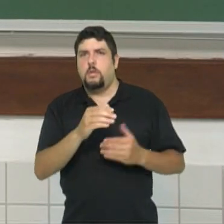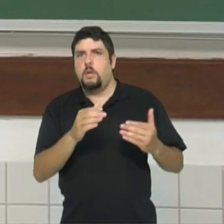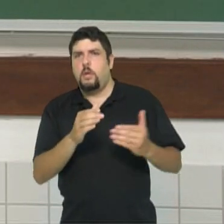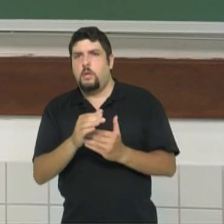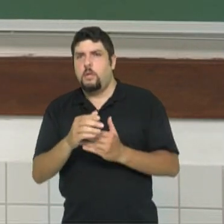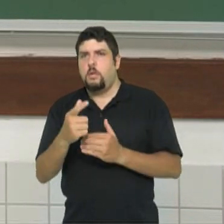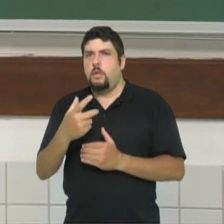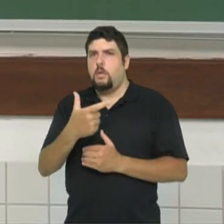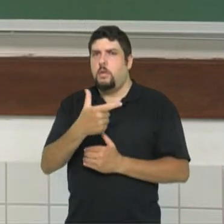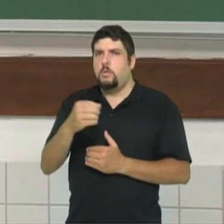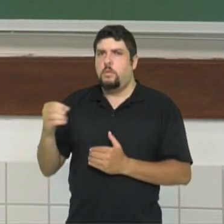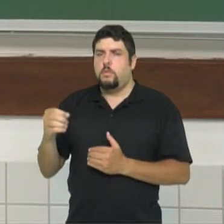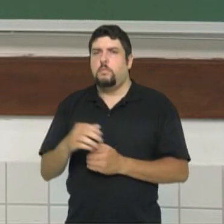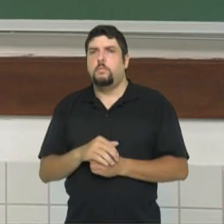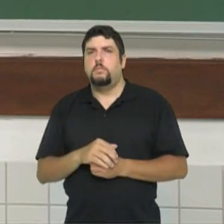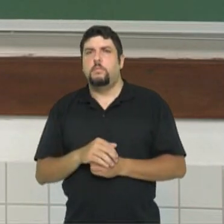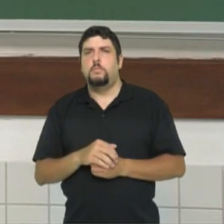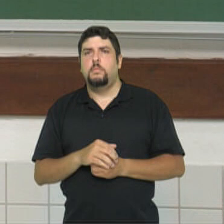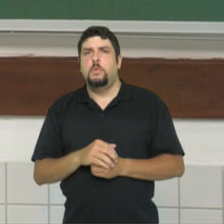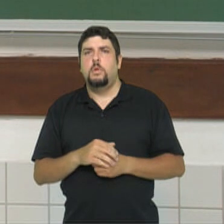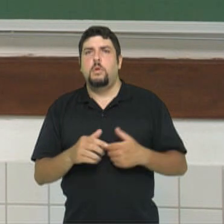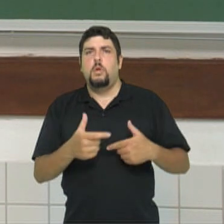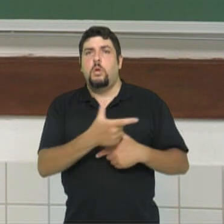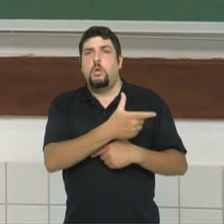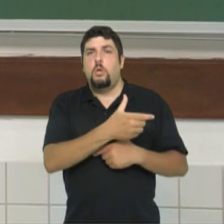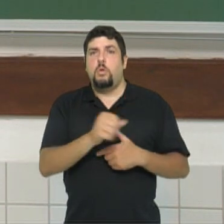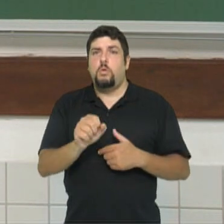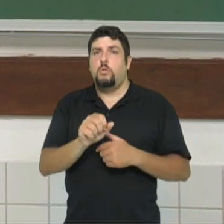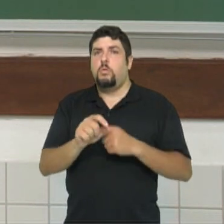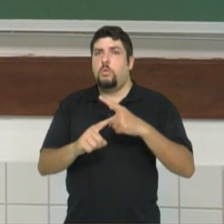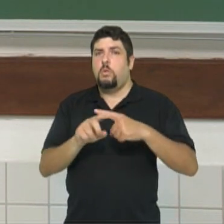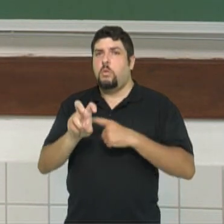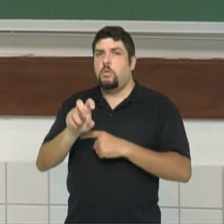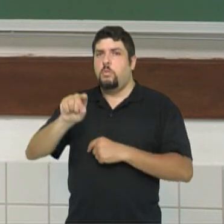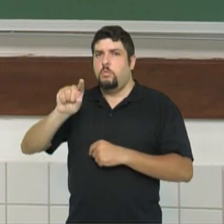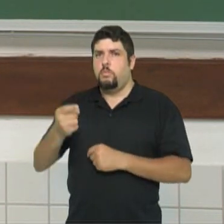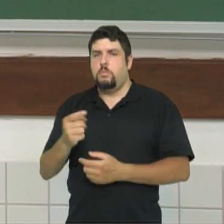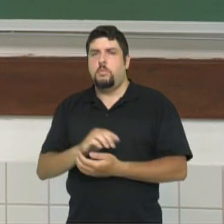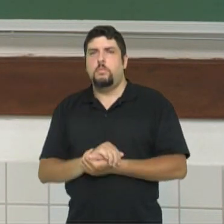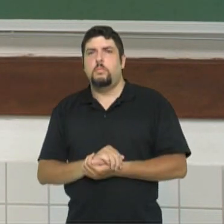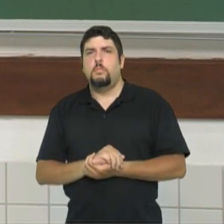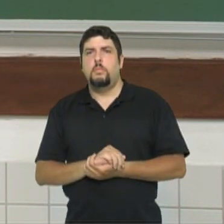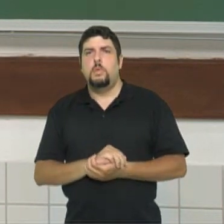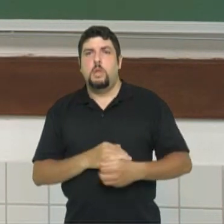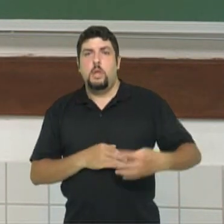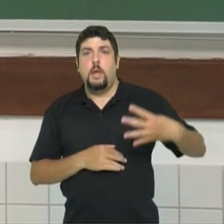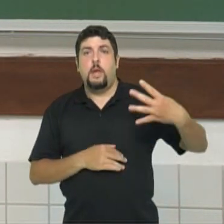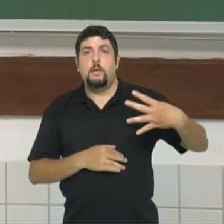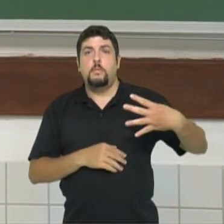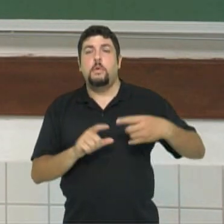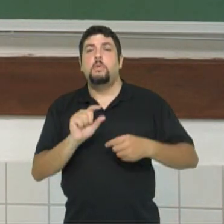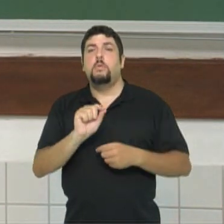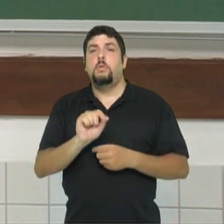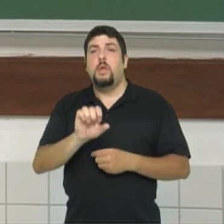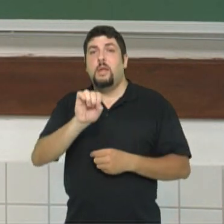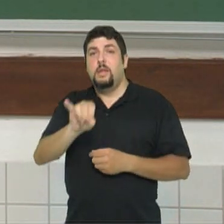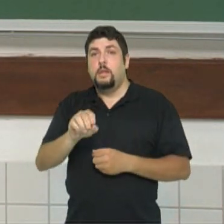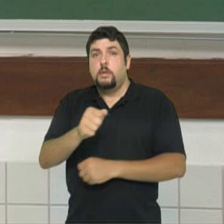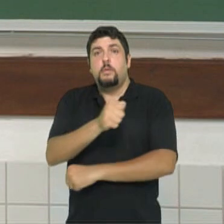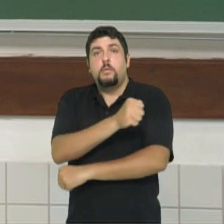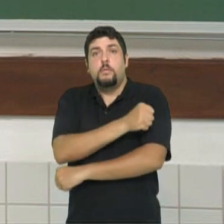né? 1000 pontos. A competência 4 é essa. Ela quer saber se o aluno, se o estudante, ele